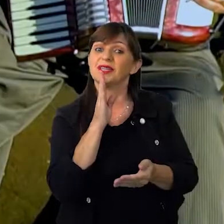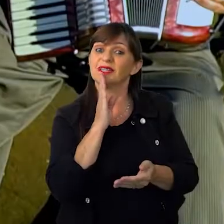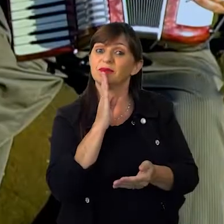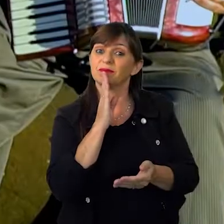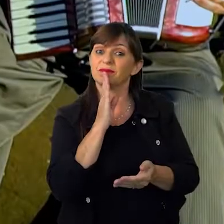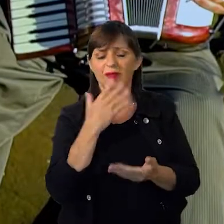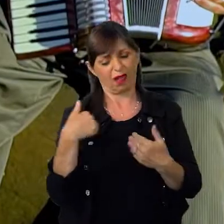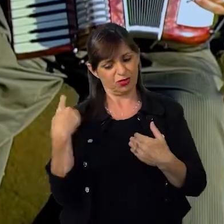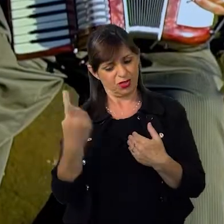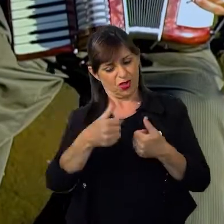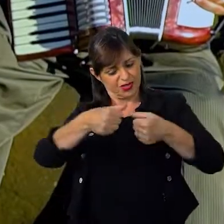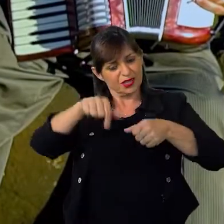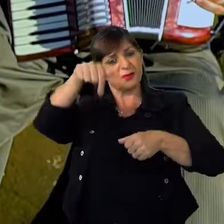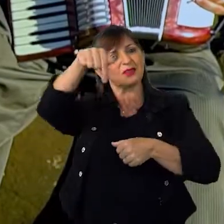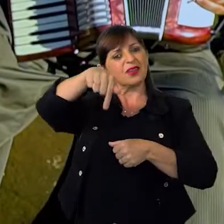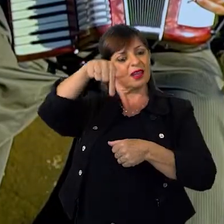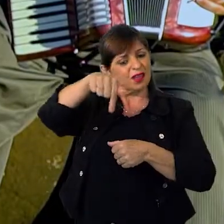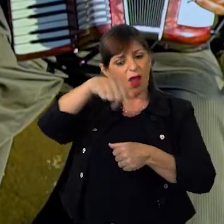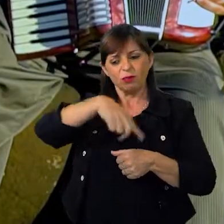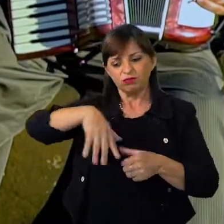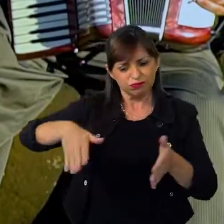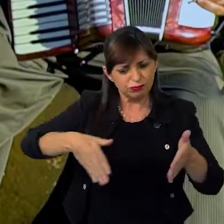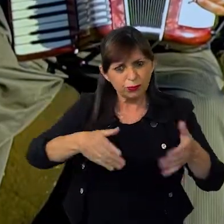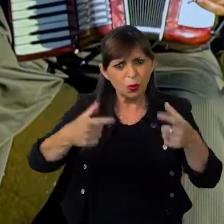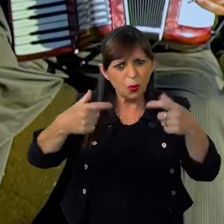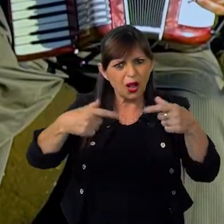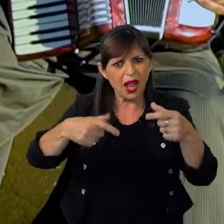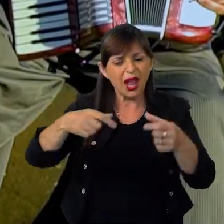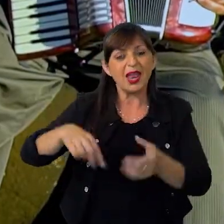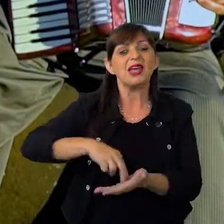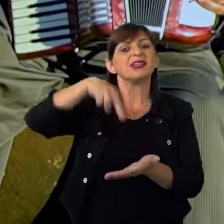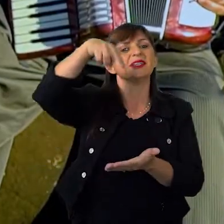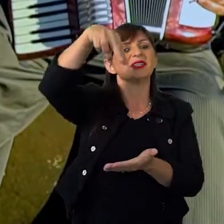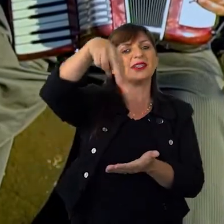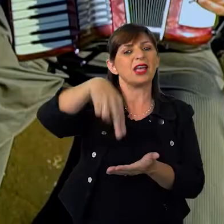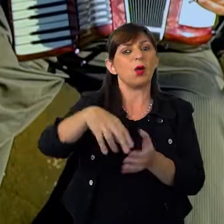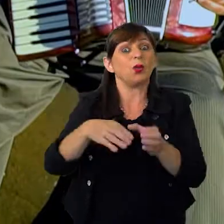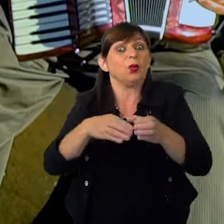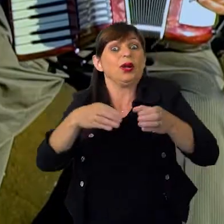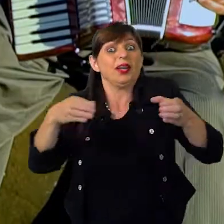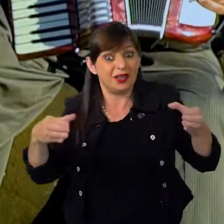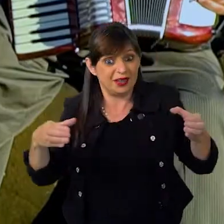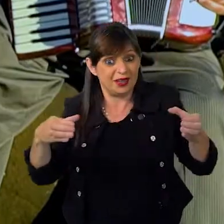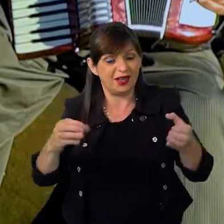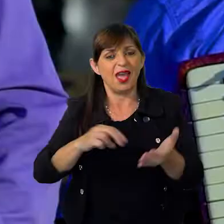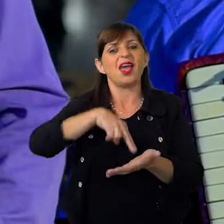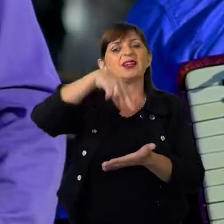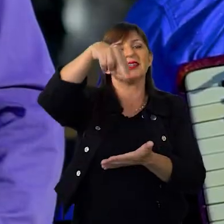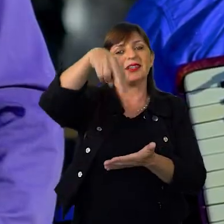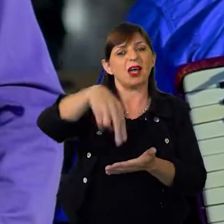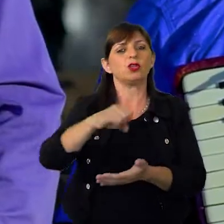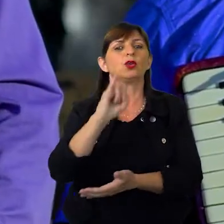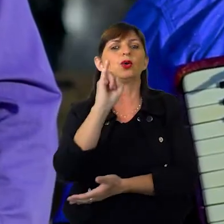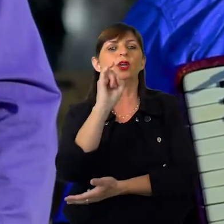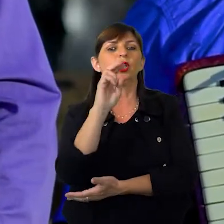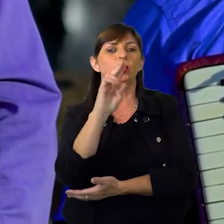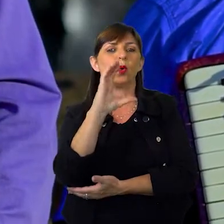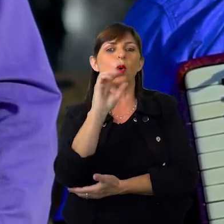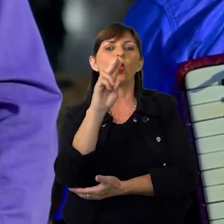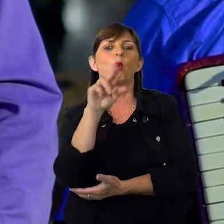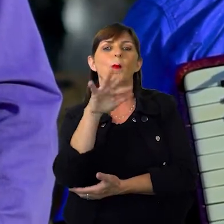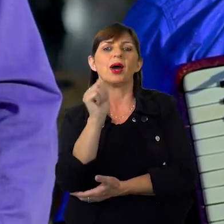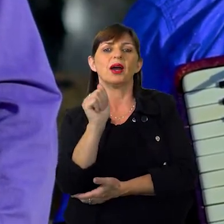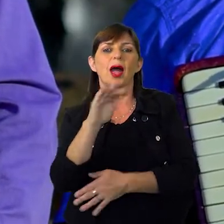Estamos aqui no Salto Grande no salto do yucumã na o parque estadual do Turvo São